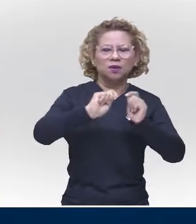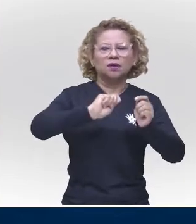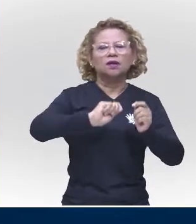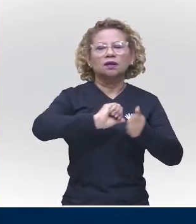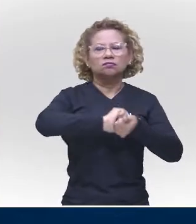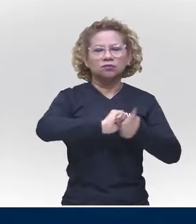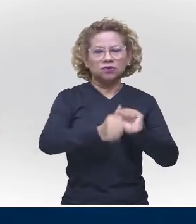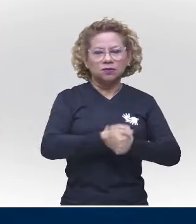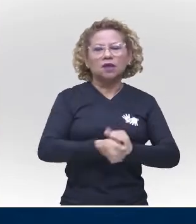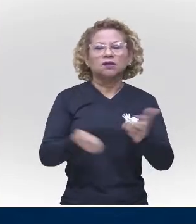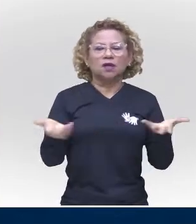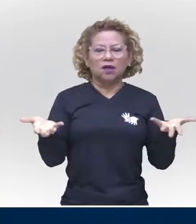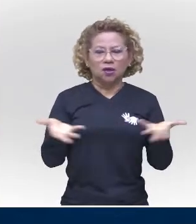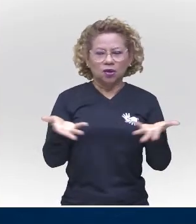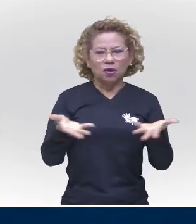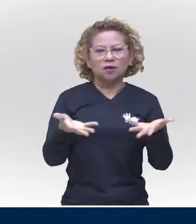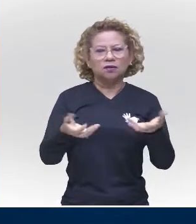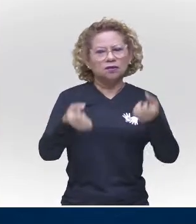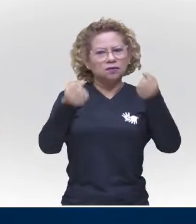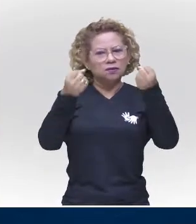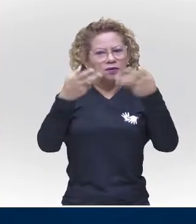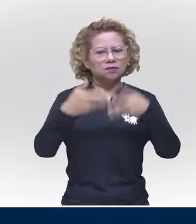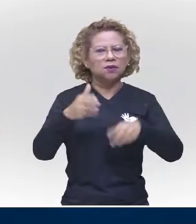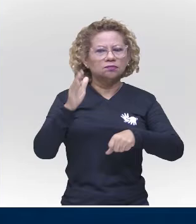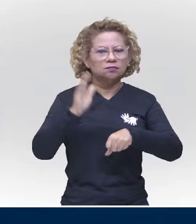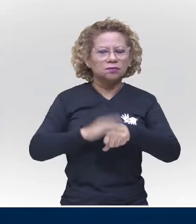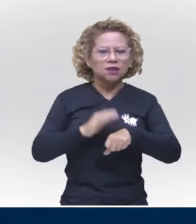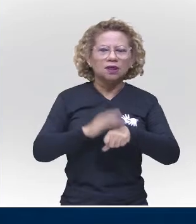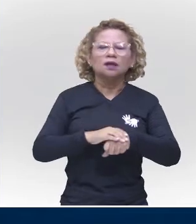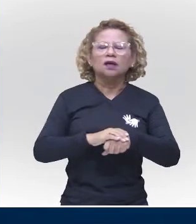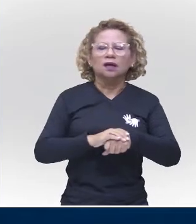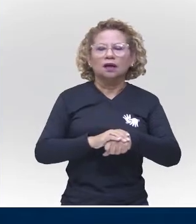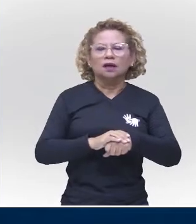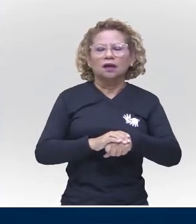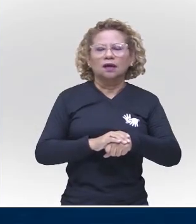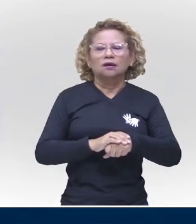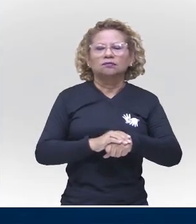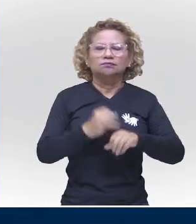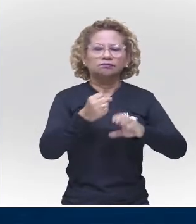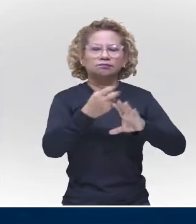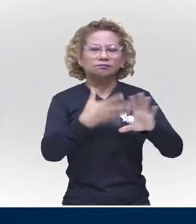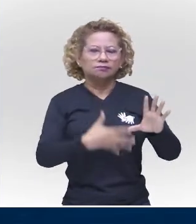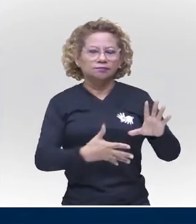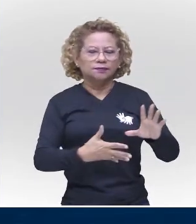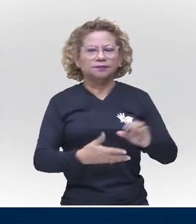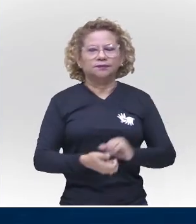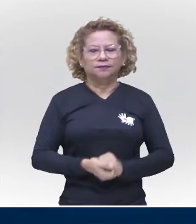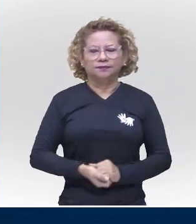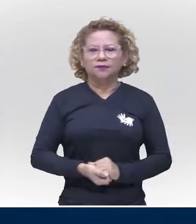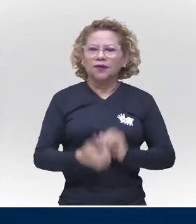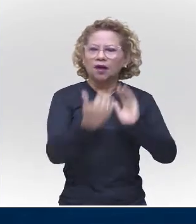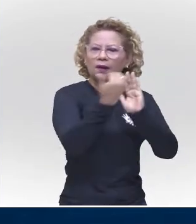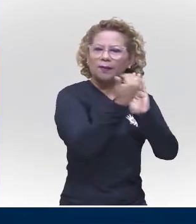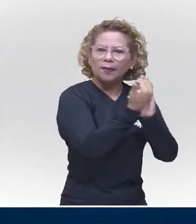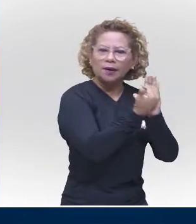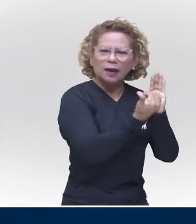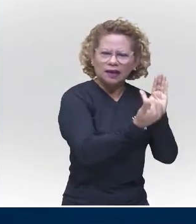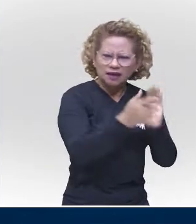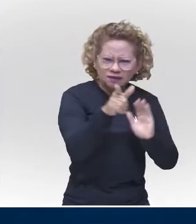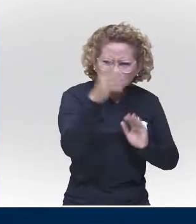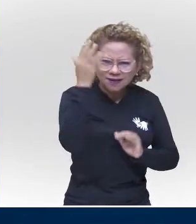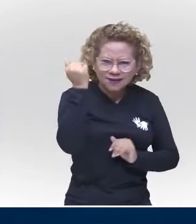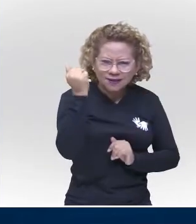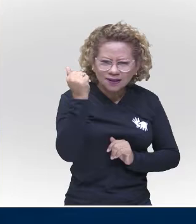agora nós iremos falar a respeito das suas classificações. Vocês sabiam que dá para a gente classificar